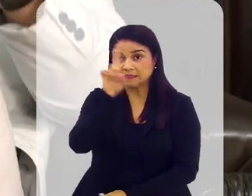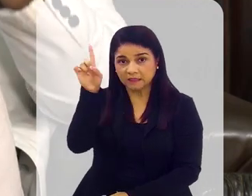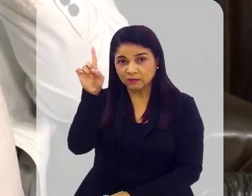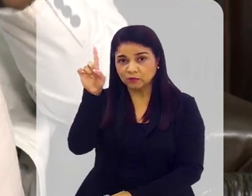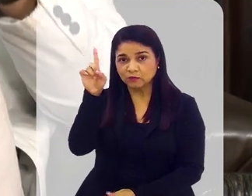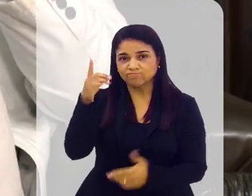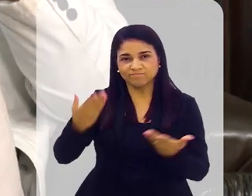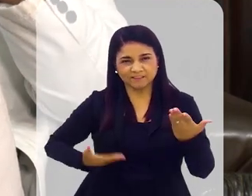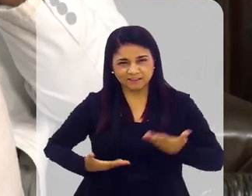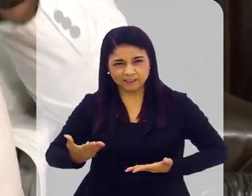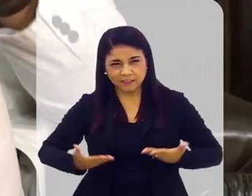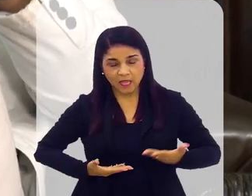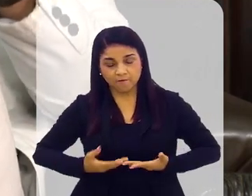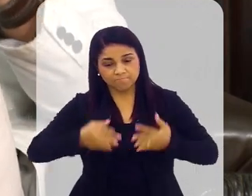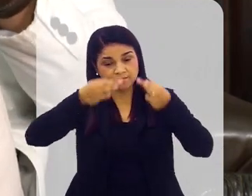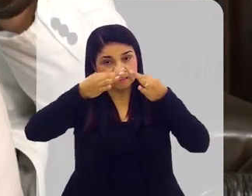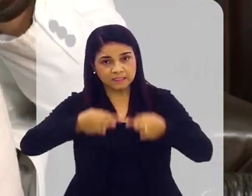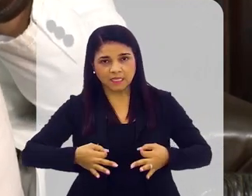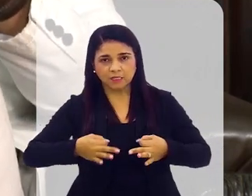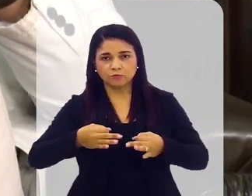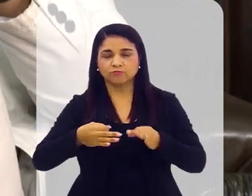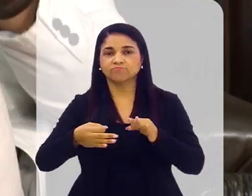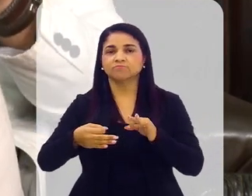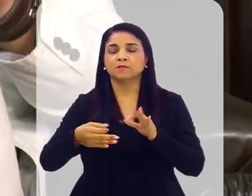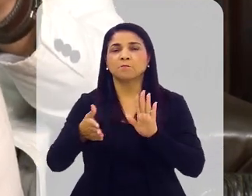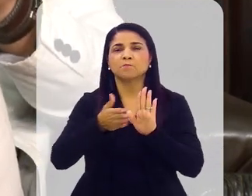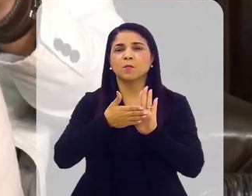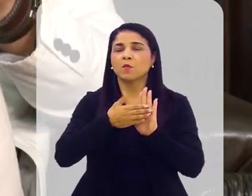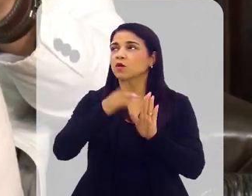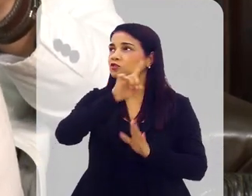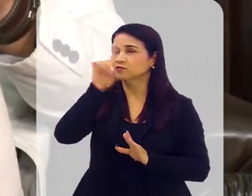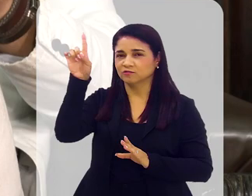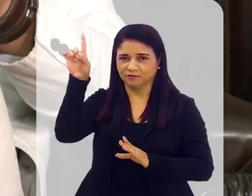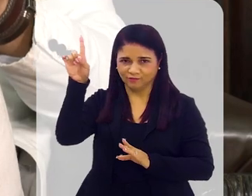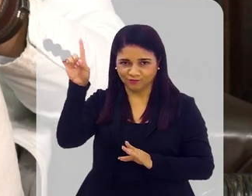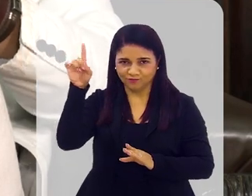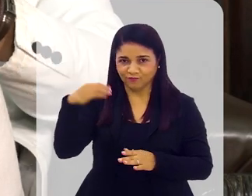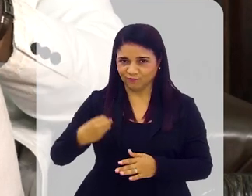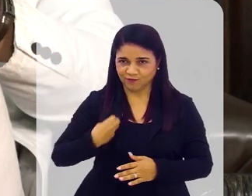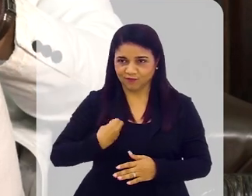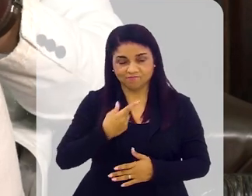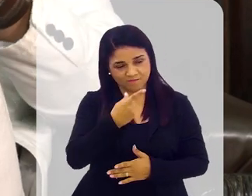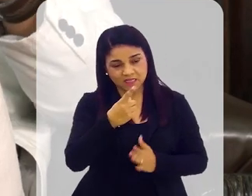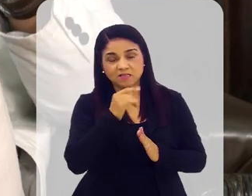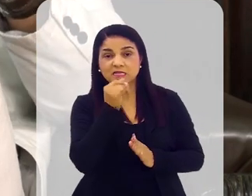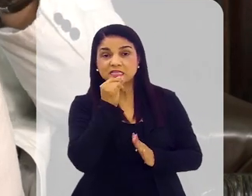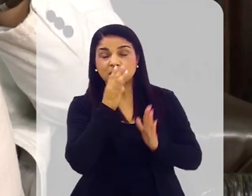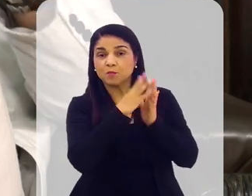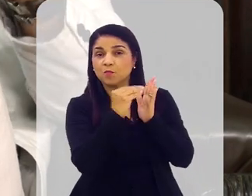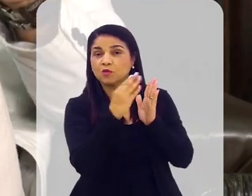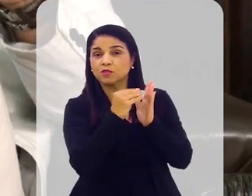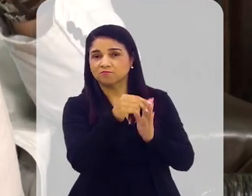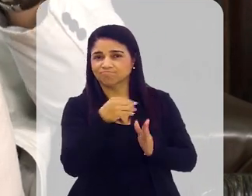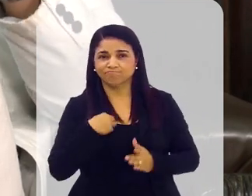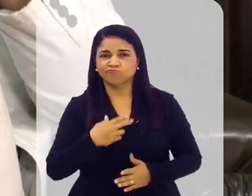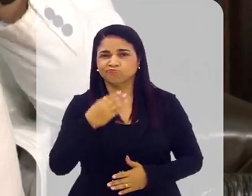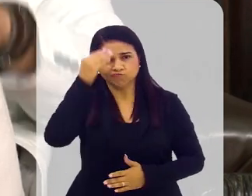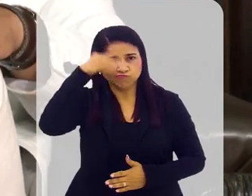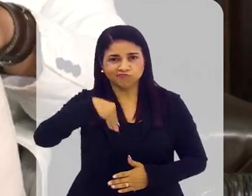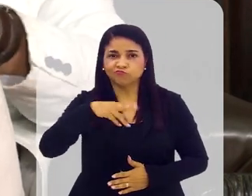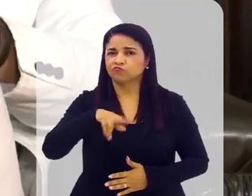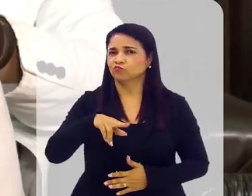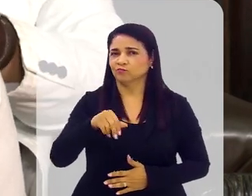de Deus dão certo no seu propósito. Você que tem vontade de ter o seu negócio, esse cara aqui é exemplo. Você não pode